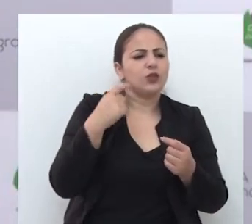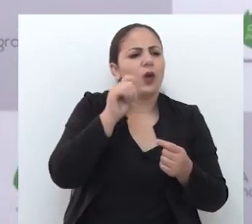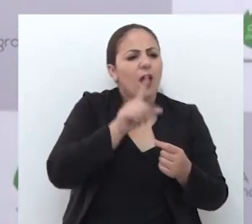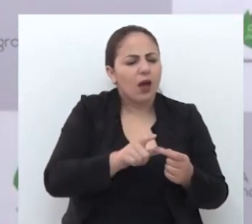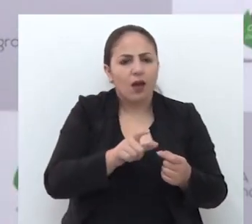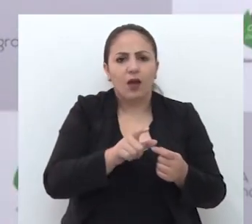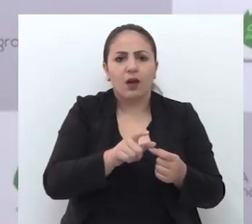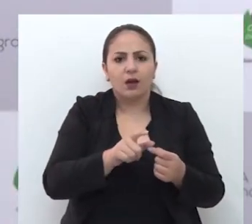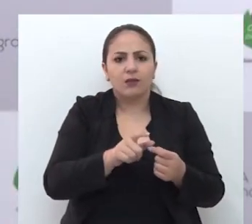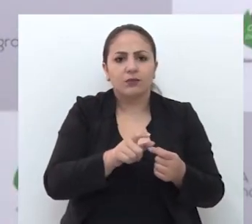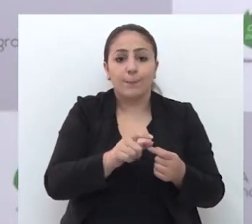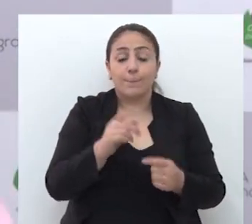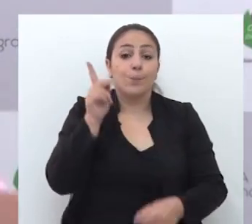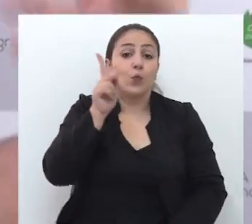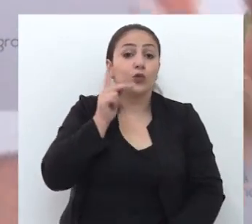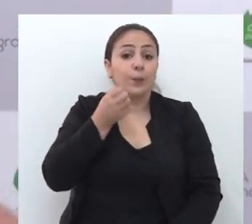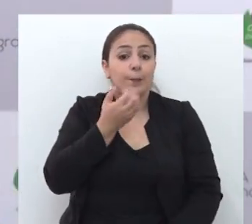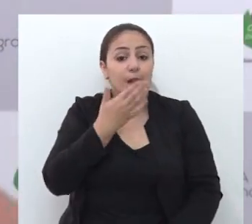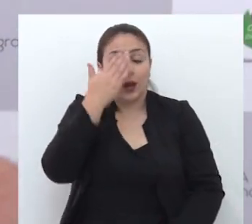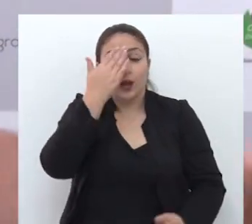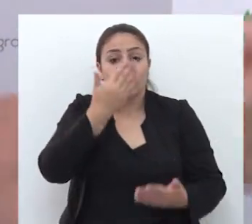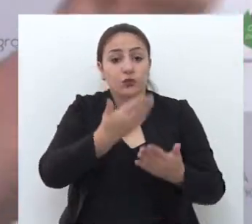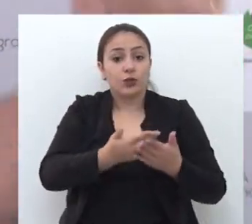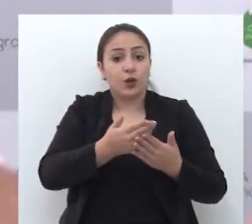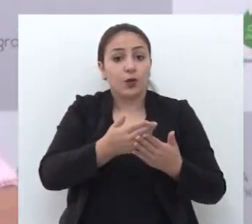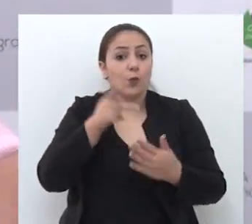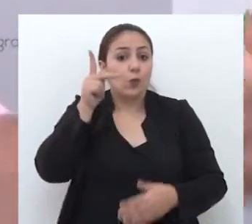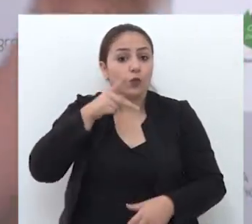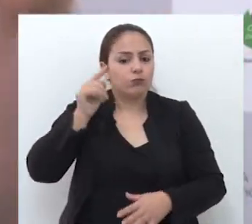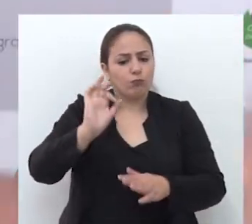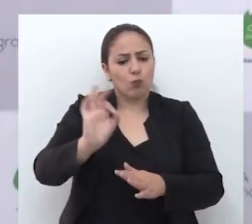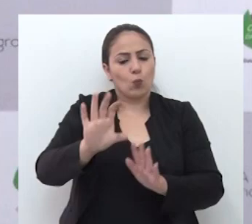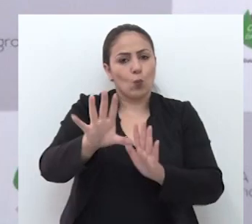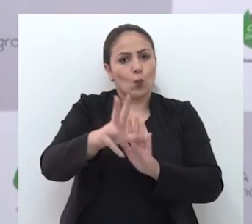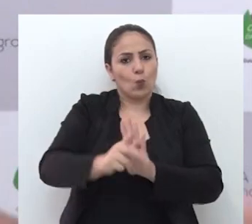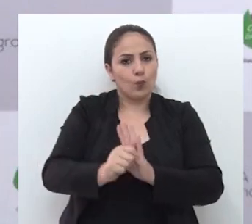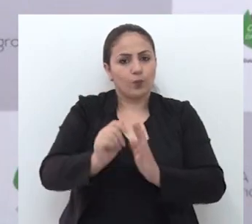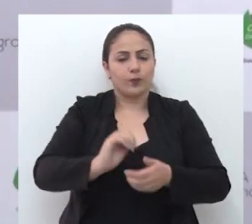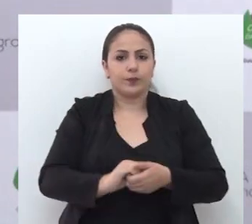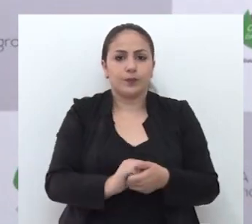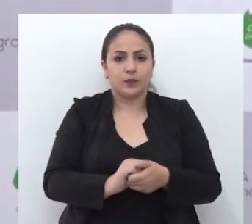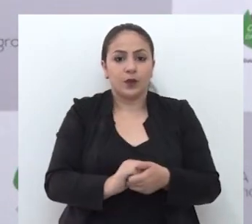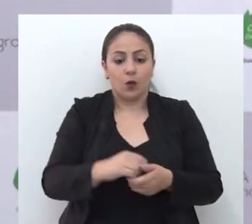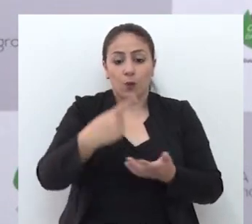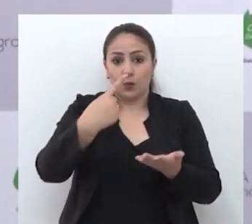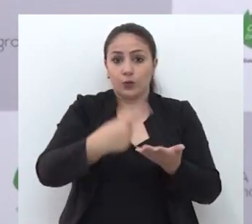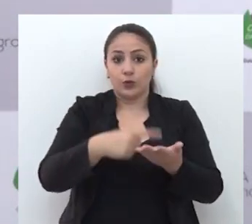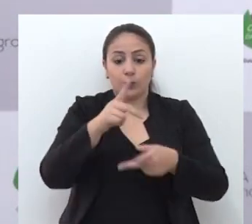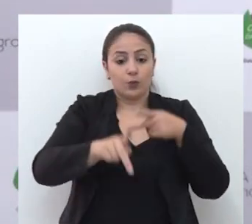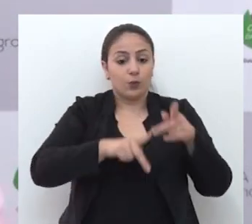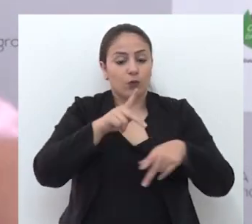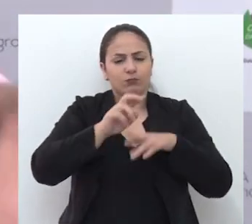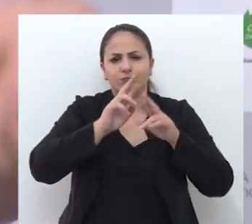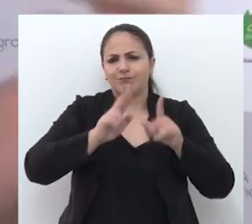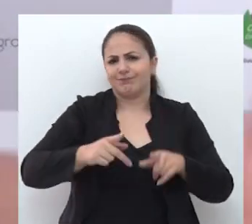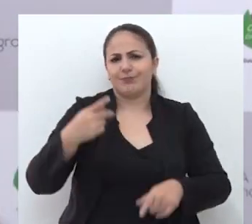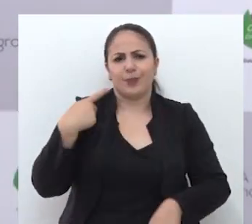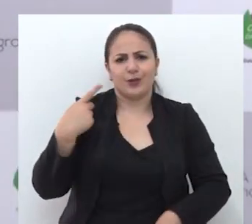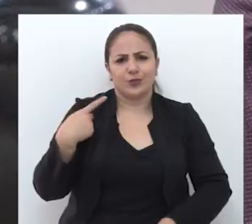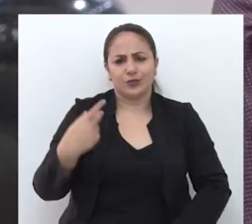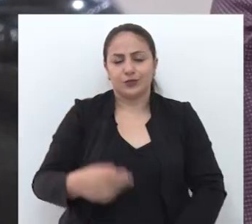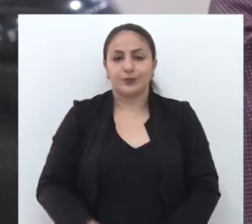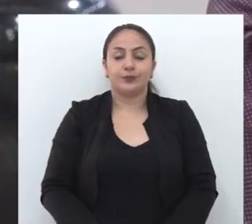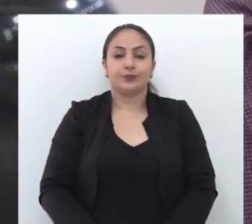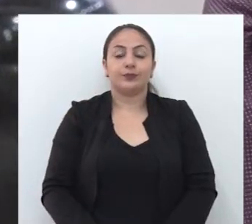foi, o que partido vai ser. Política do bem é acreditar em político que não roube, político que é comprometido com o povo, indiferente de